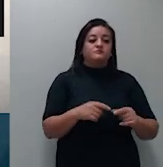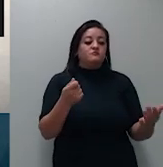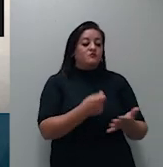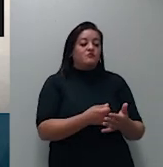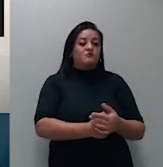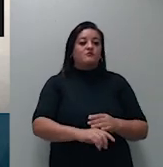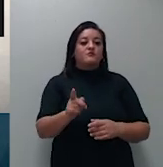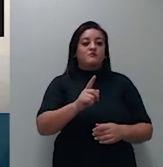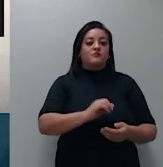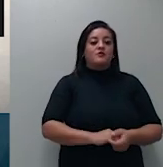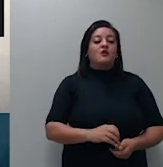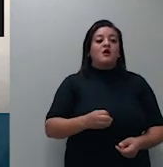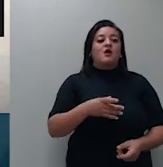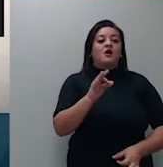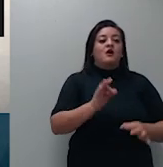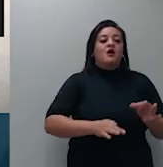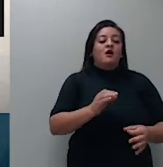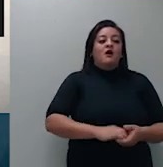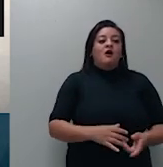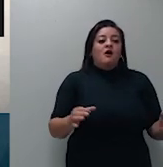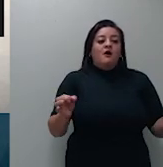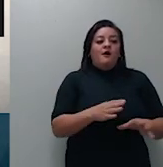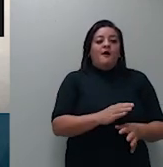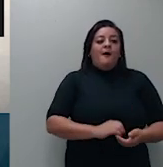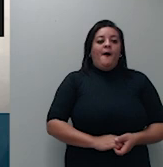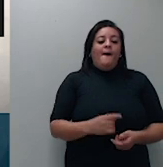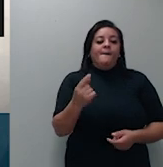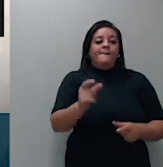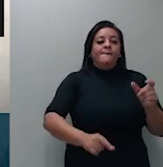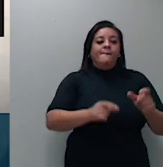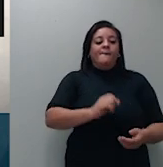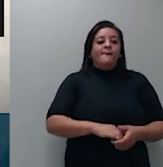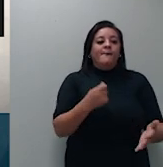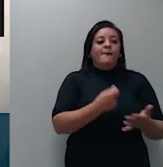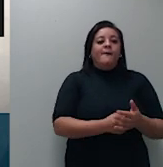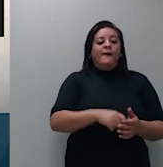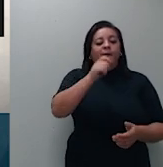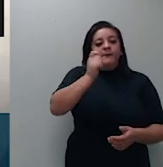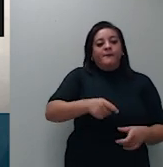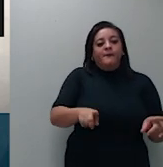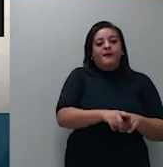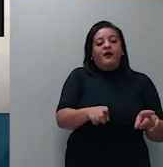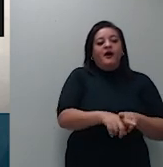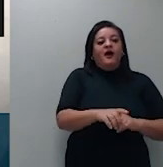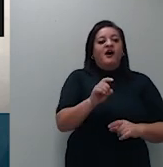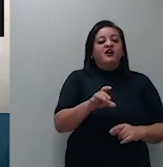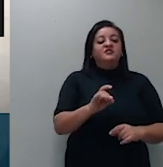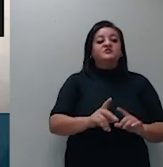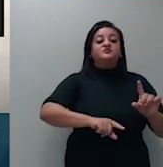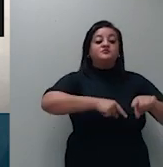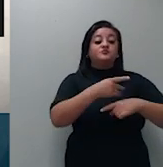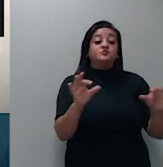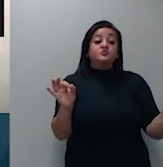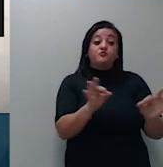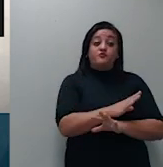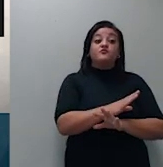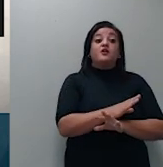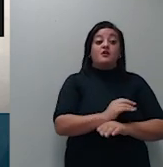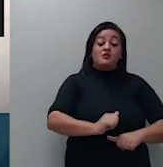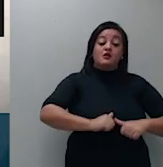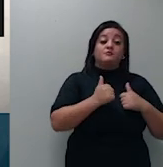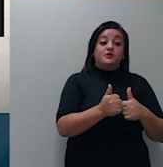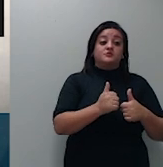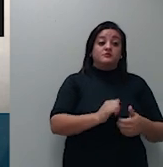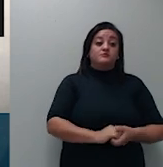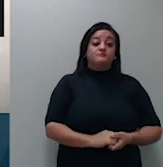não cobrava o ajuizar a execução individual retomar o cumprimento sentença somente após o encerramento